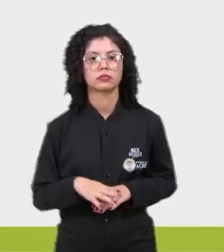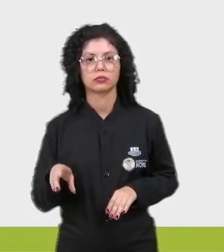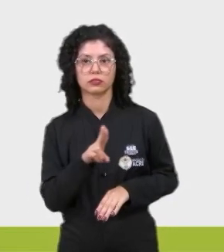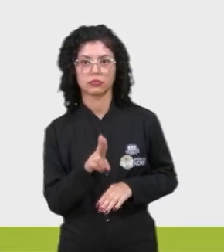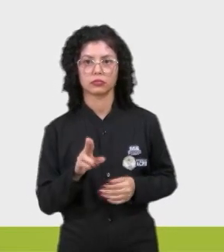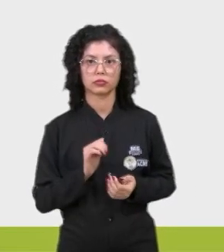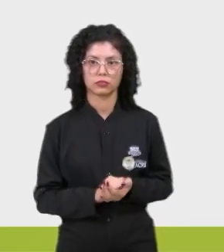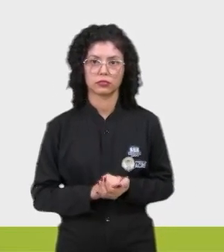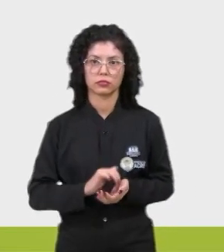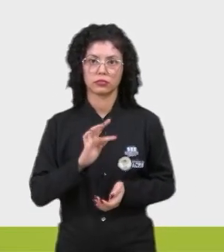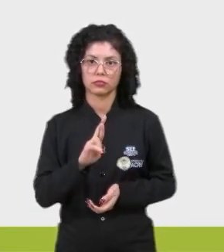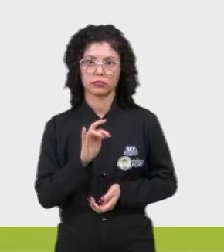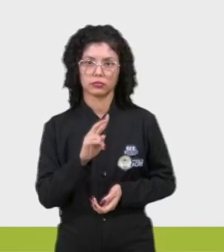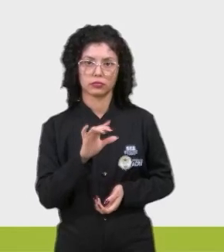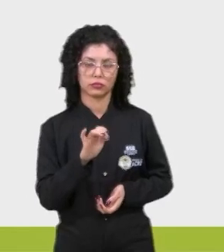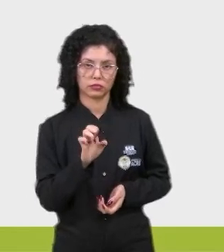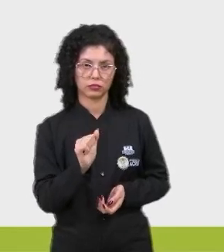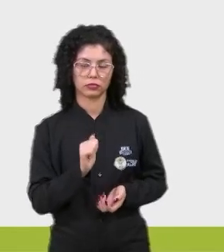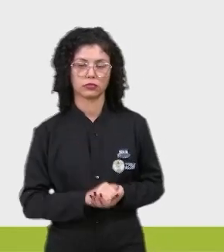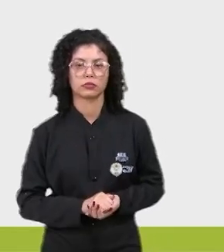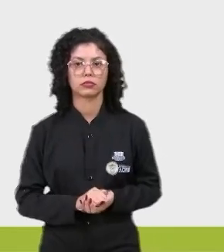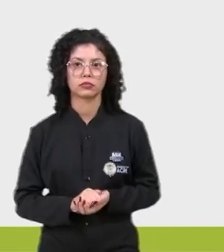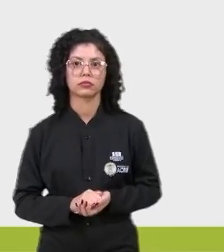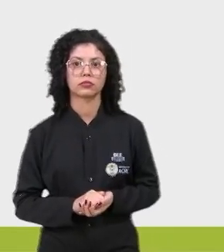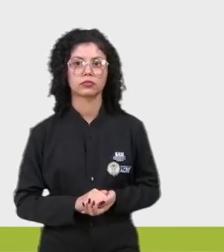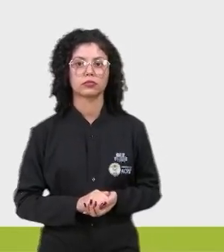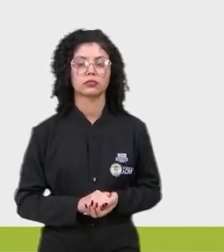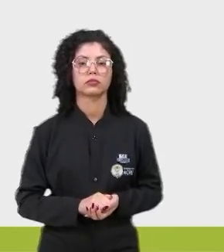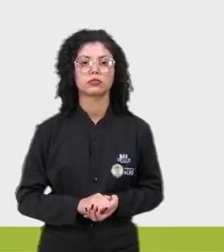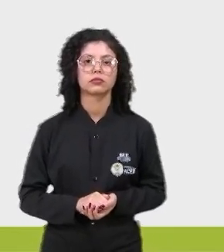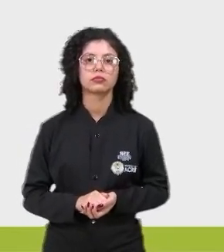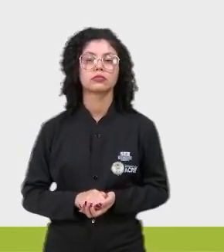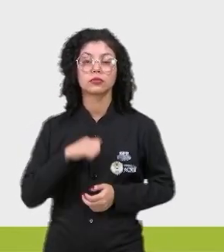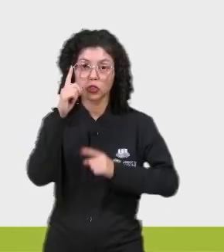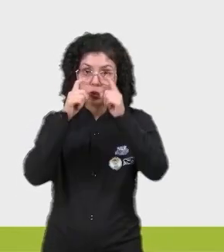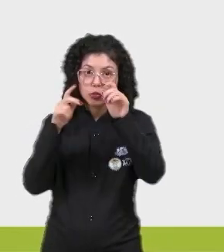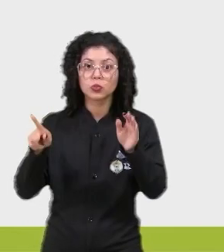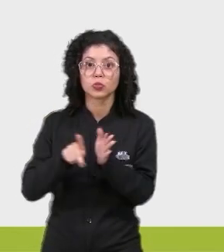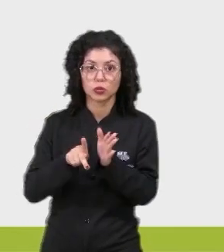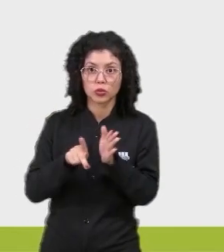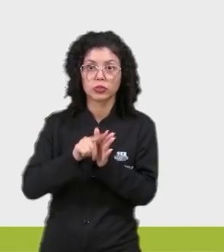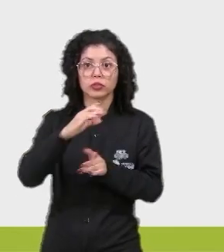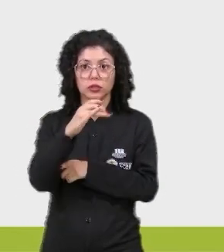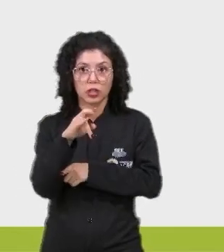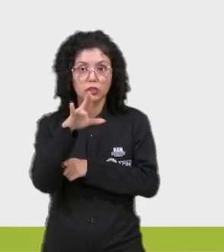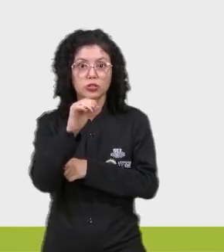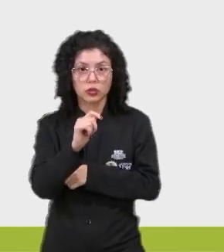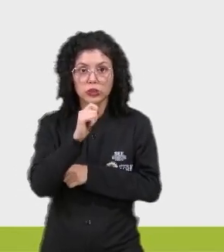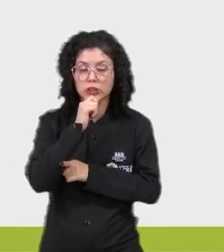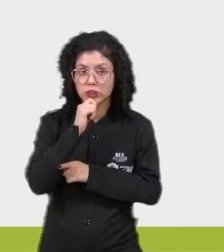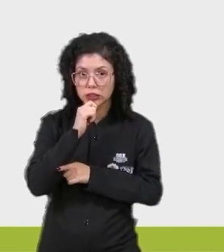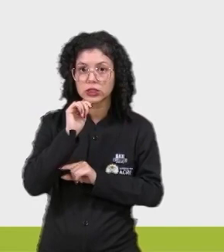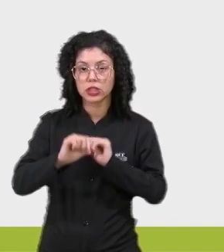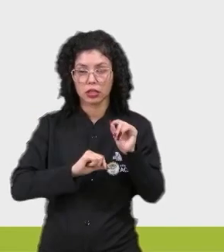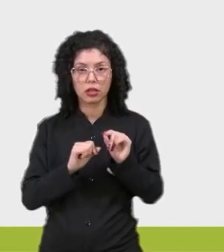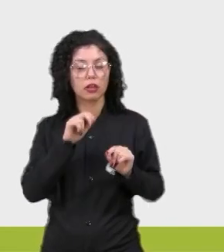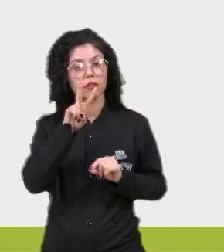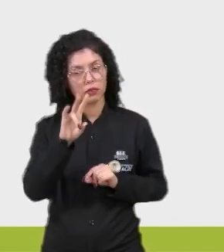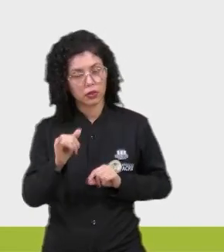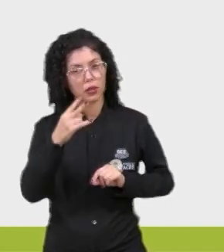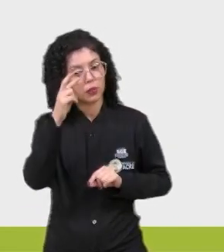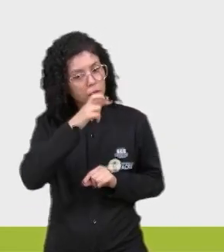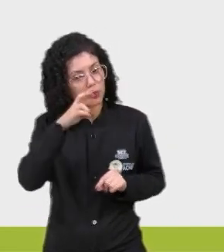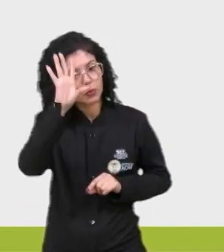chamada Os Retirantes, né, que é uma obra expressionista do Cândido Portinari, que vale a pena você fazer